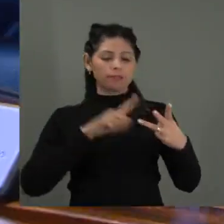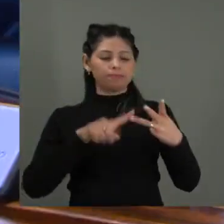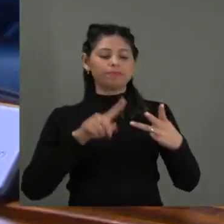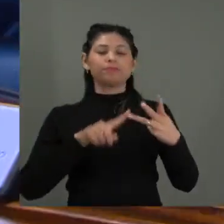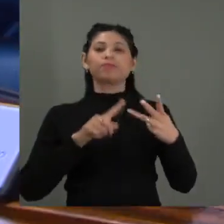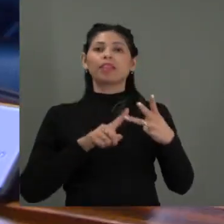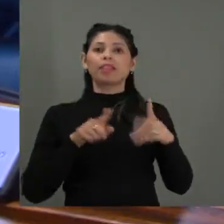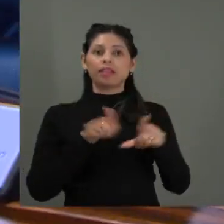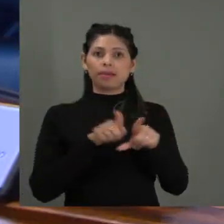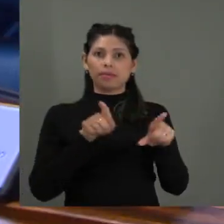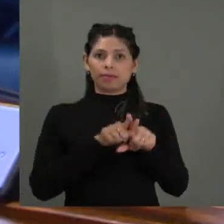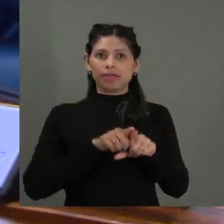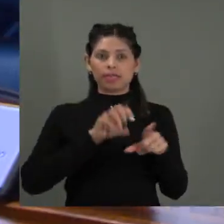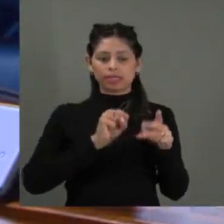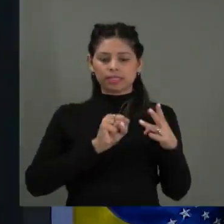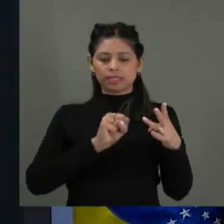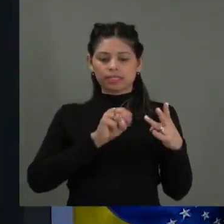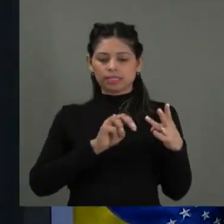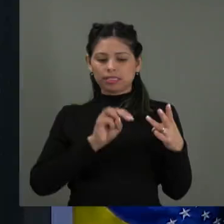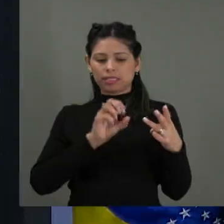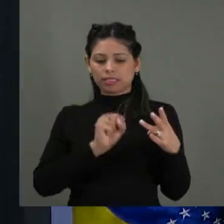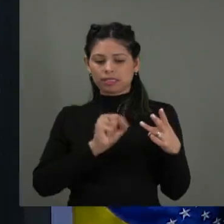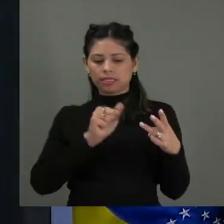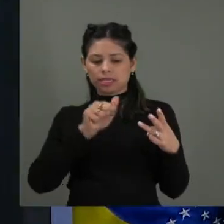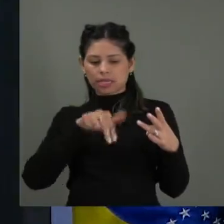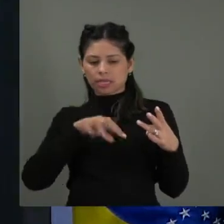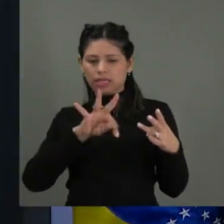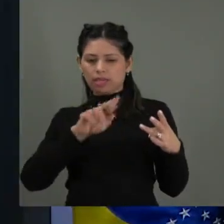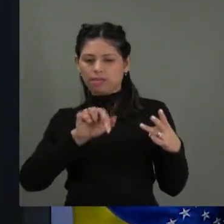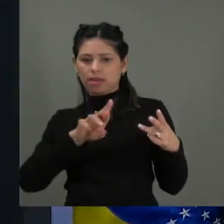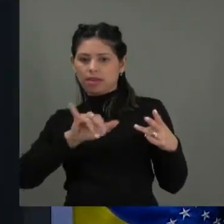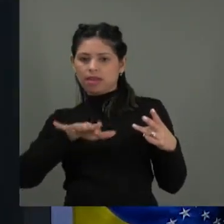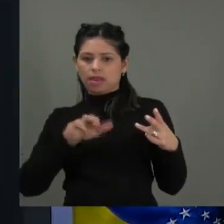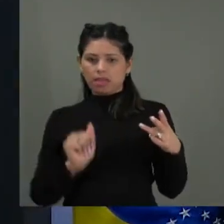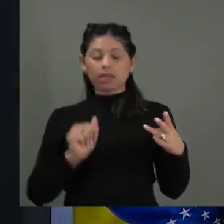Fortaleza, grande cidade de Fortaleza.